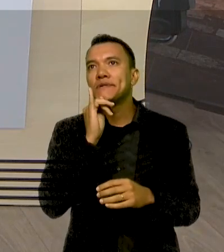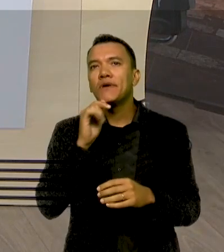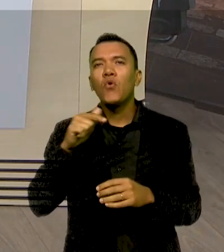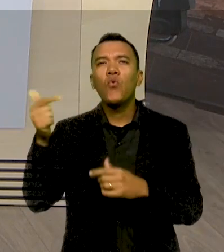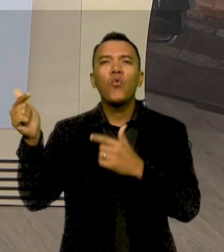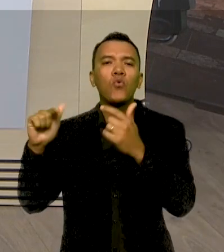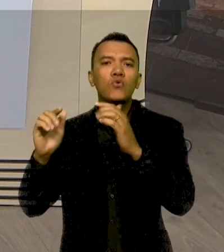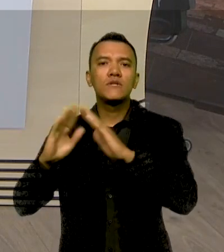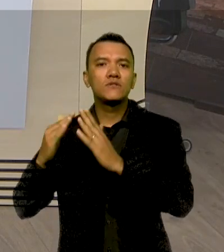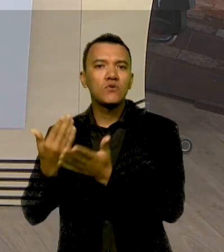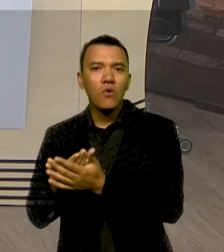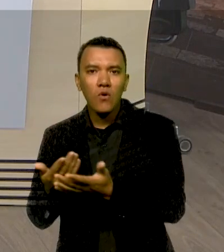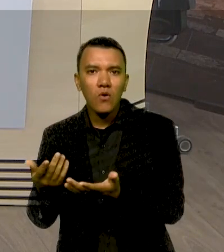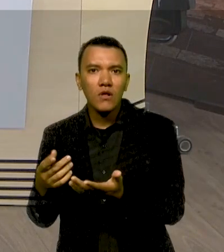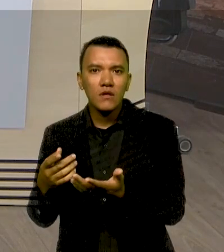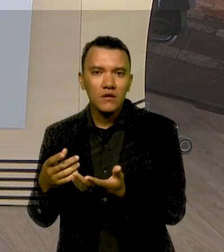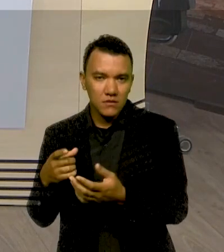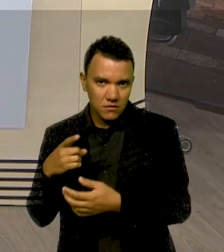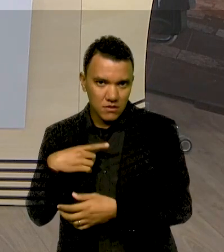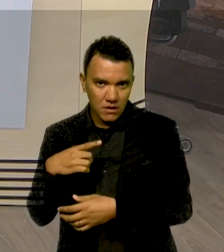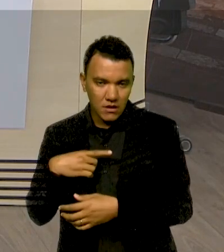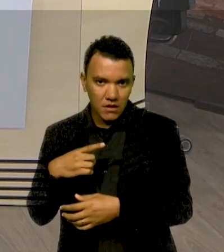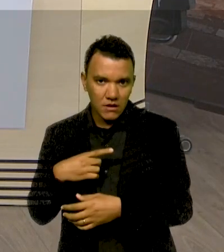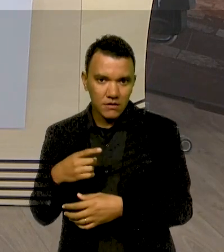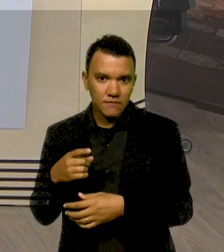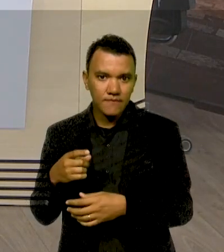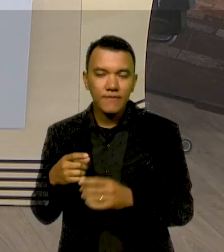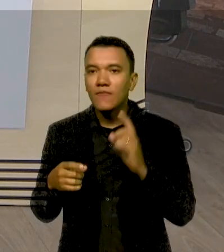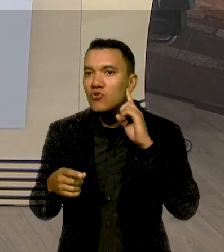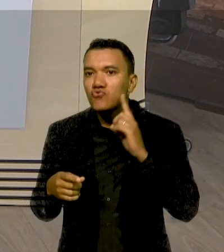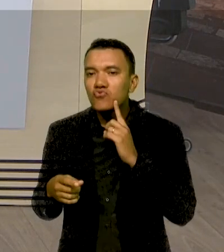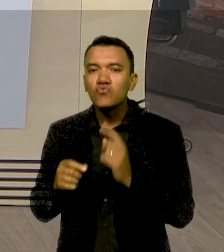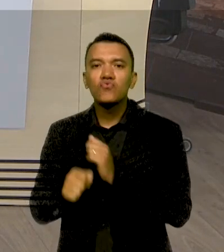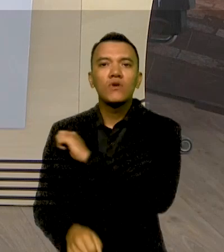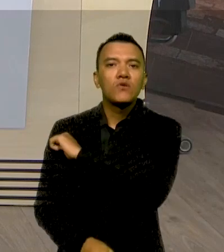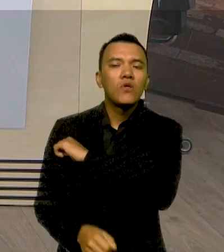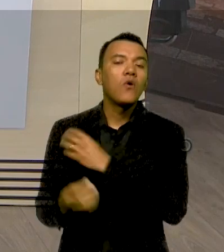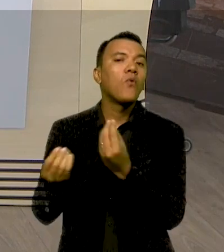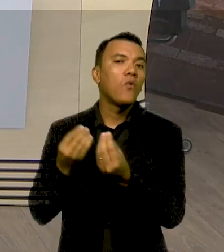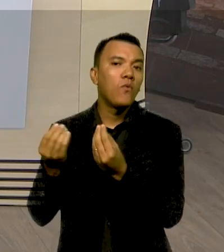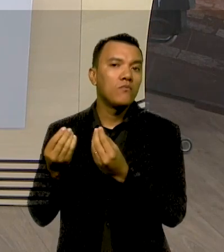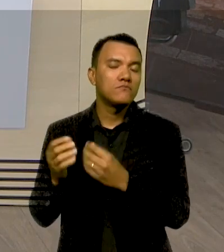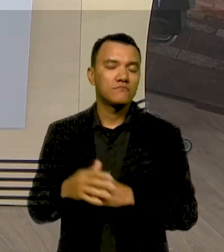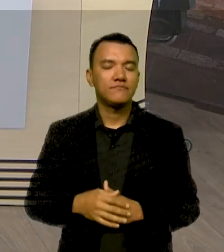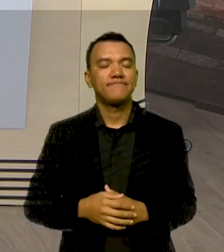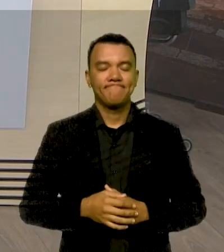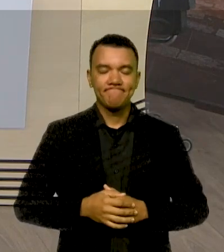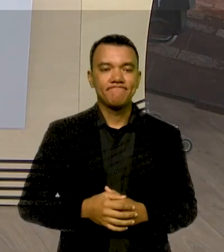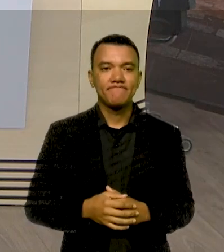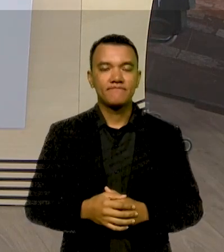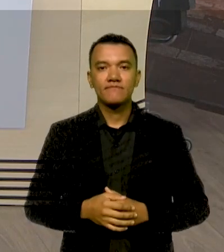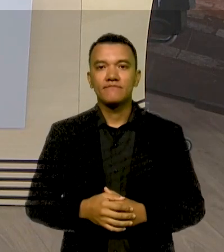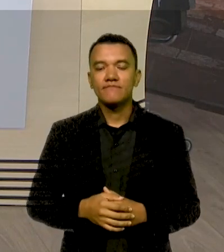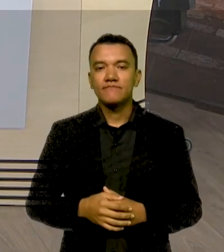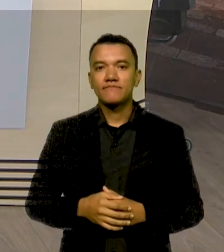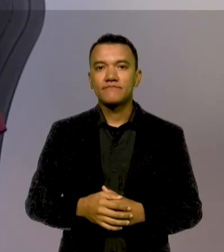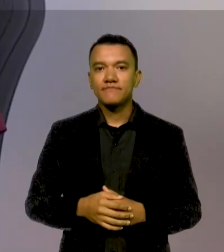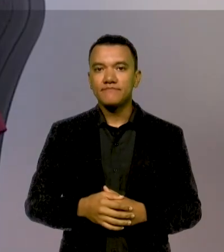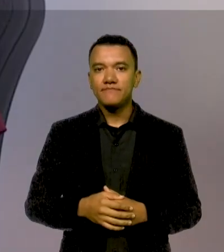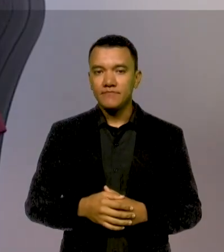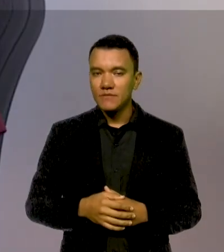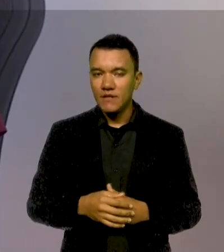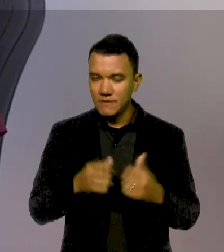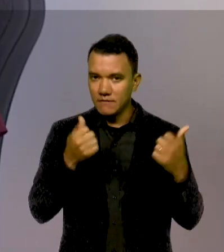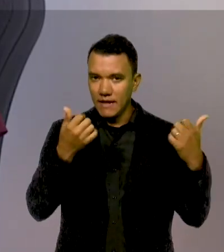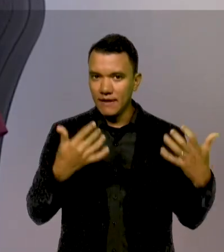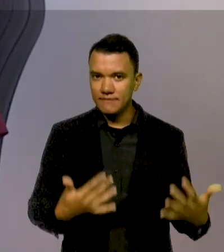comum, que ainda existe a presença do estudante surdo, da estudante surda? Certo. O primeiro ponto